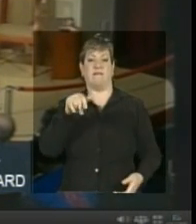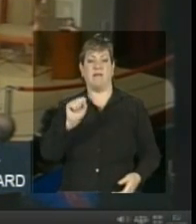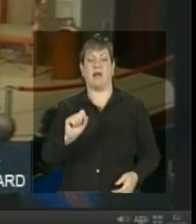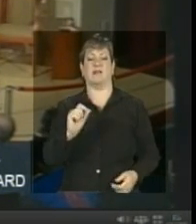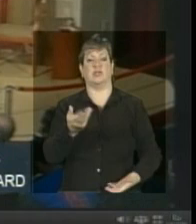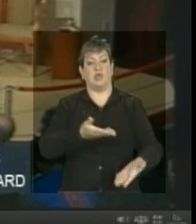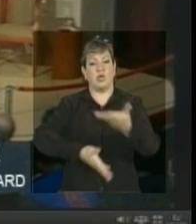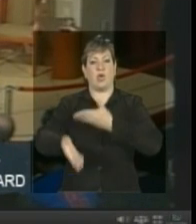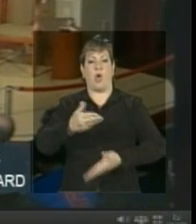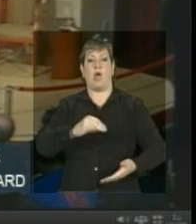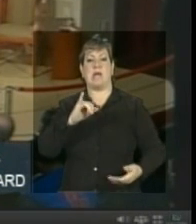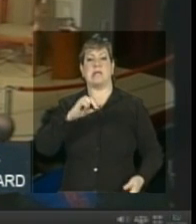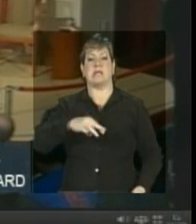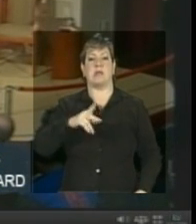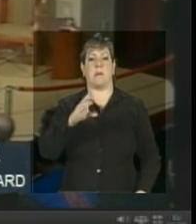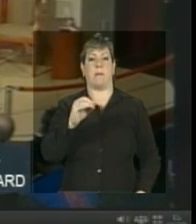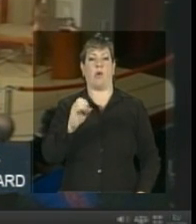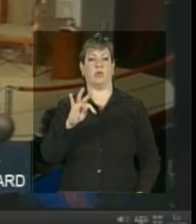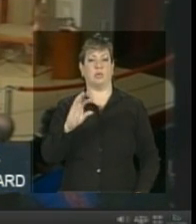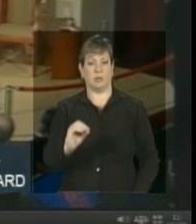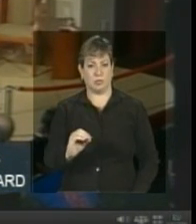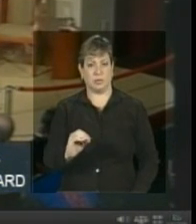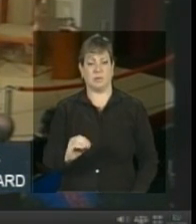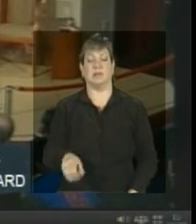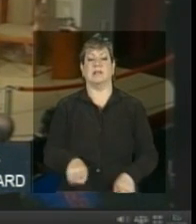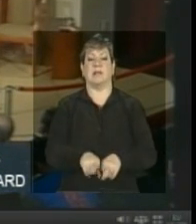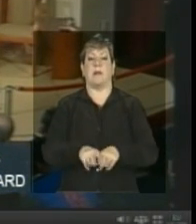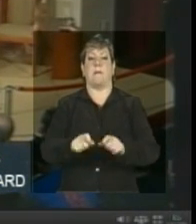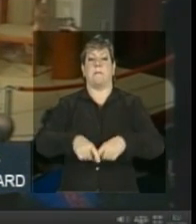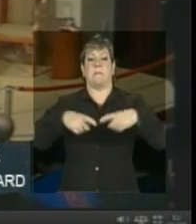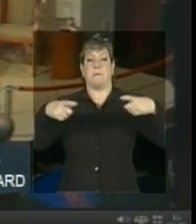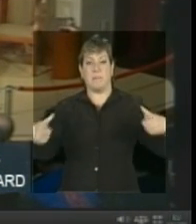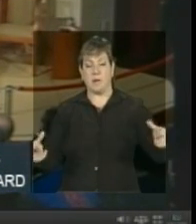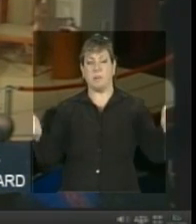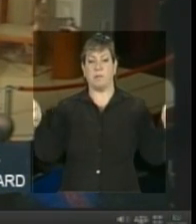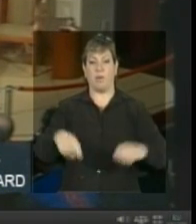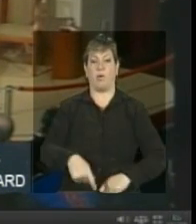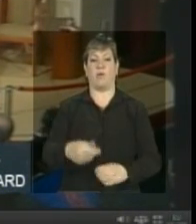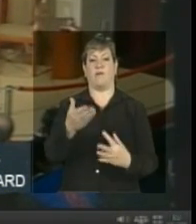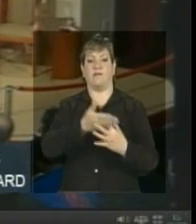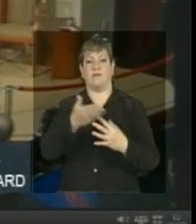impostos, ampliação da nossa capacidade de financiar